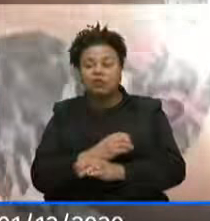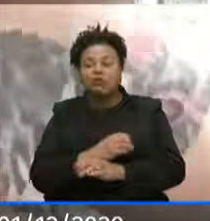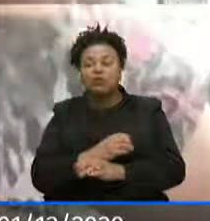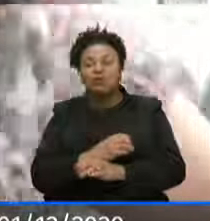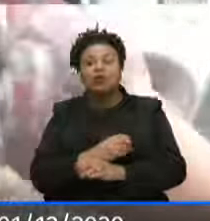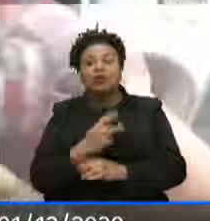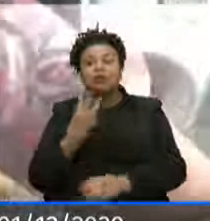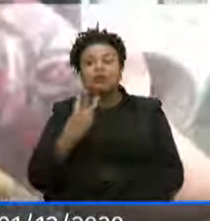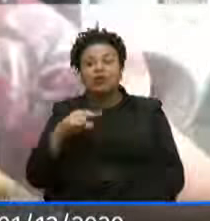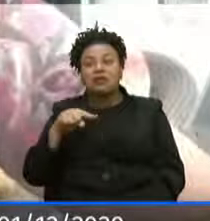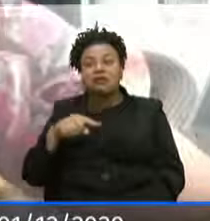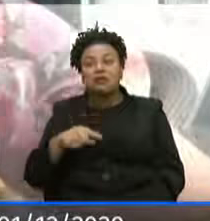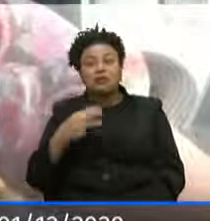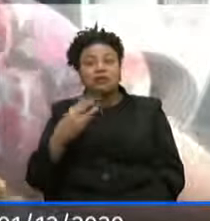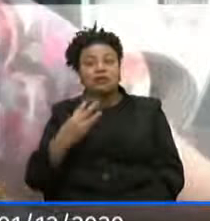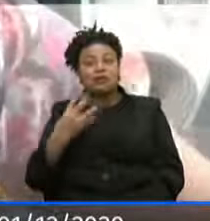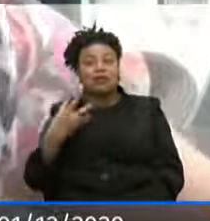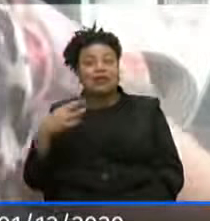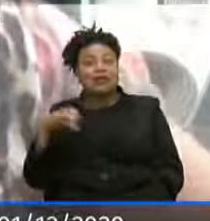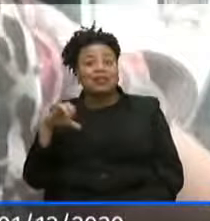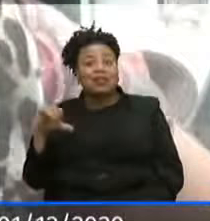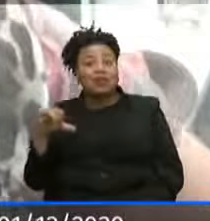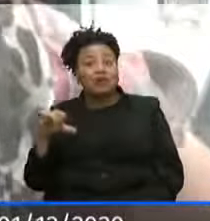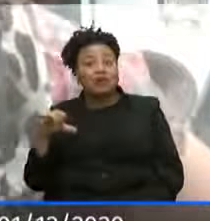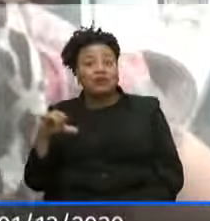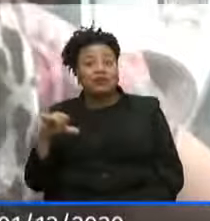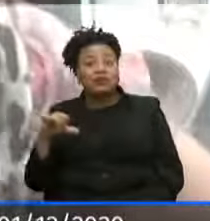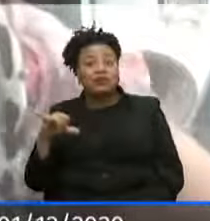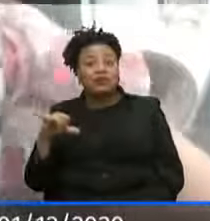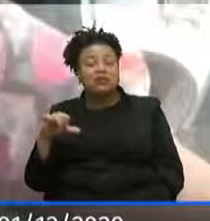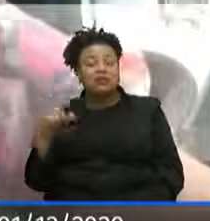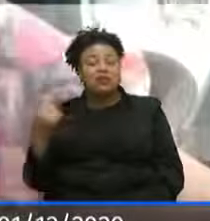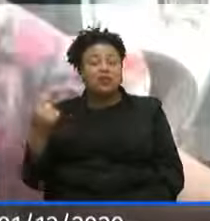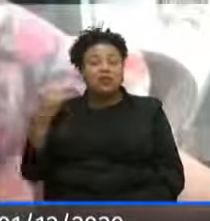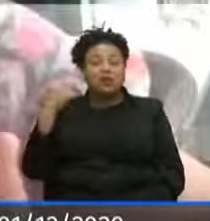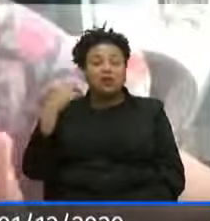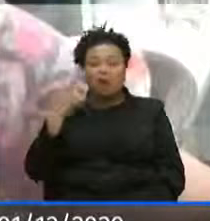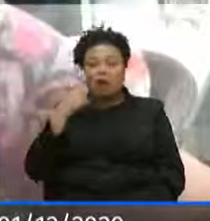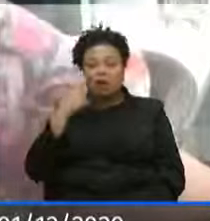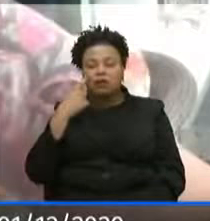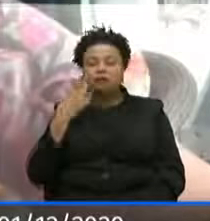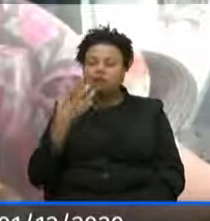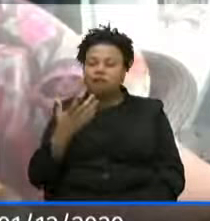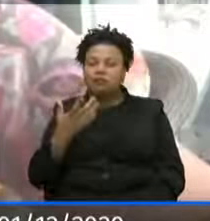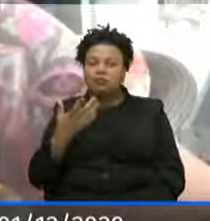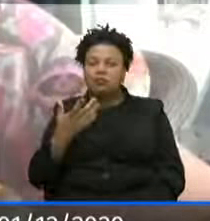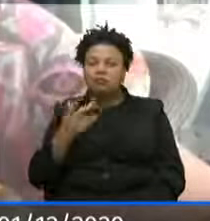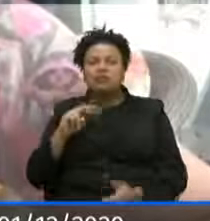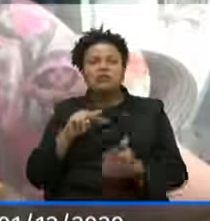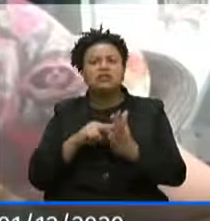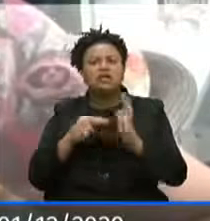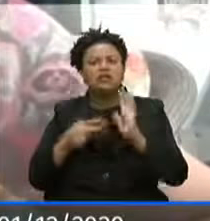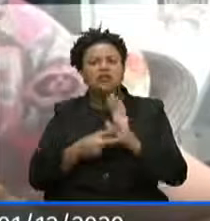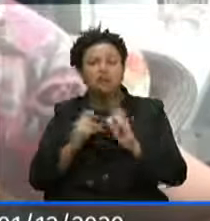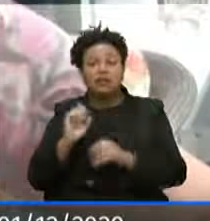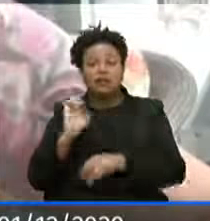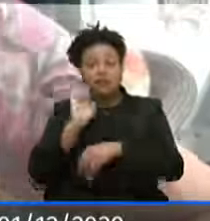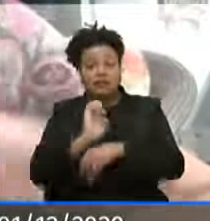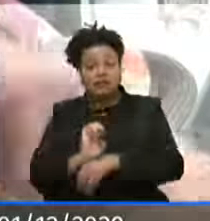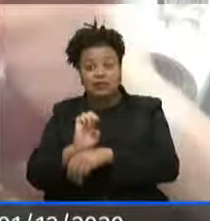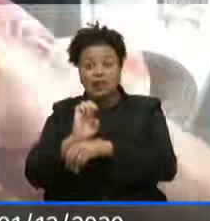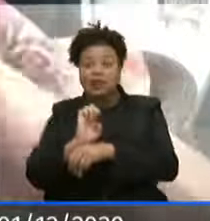para R$ 3.349,00 retroativo, deputado Fernando Marrone, deputada Anne. Significa que os estados